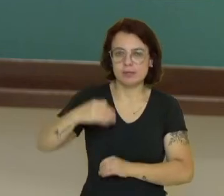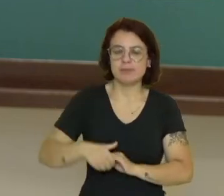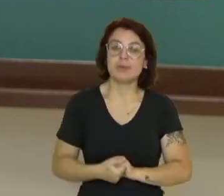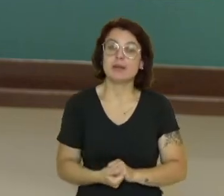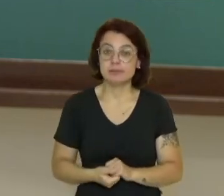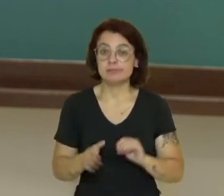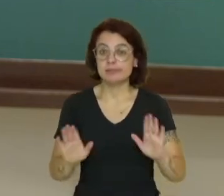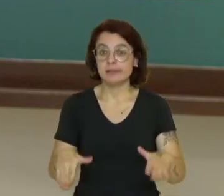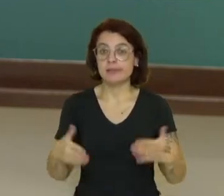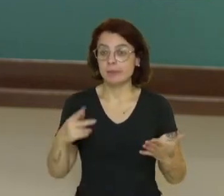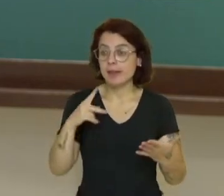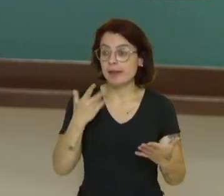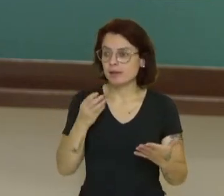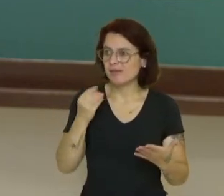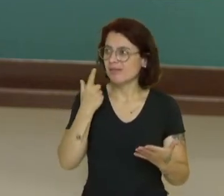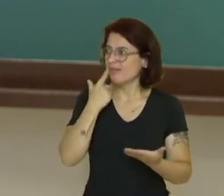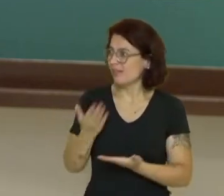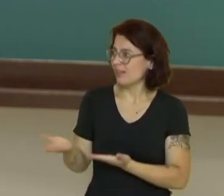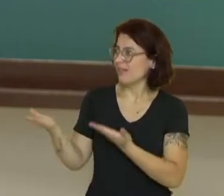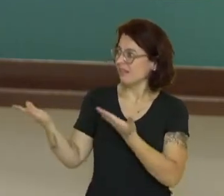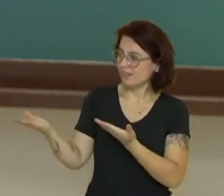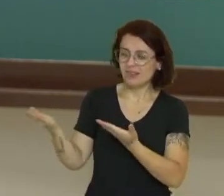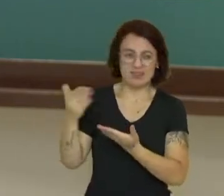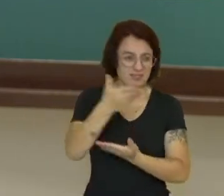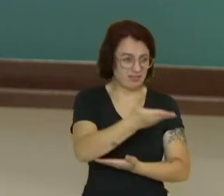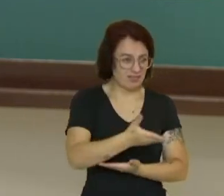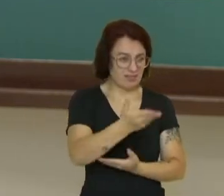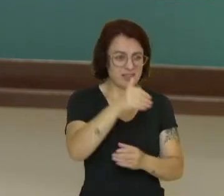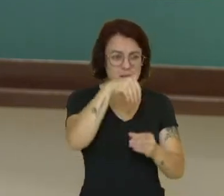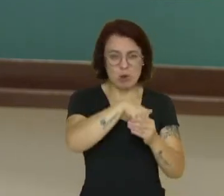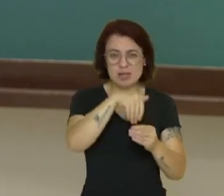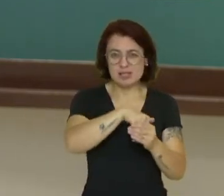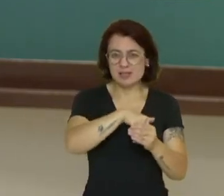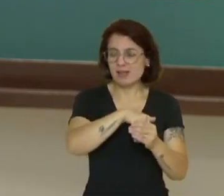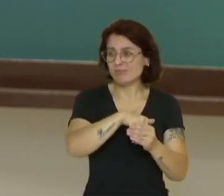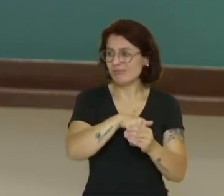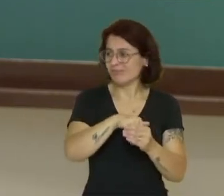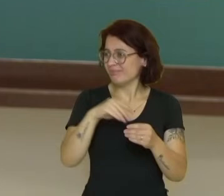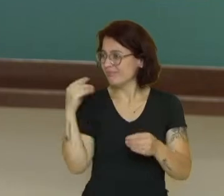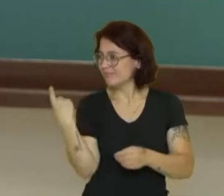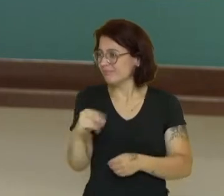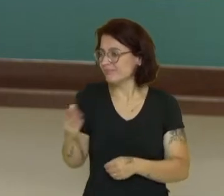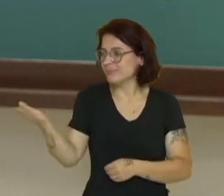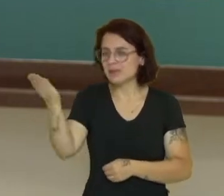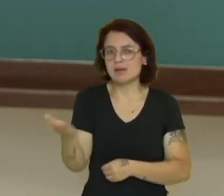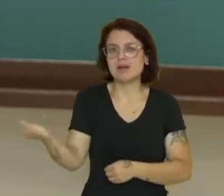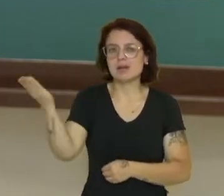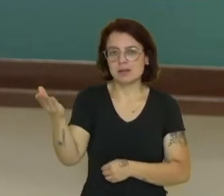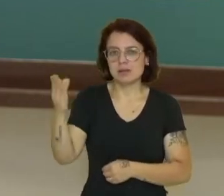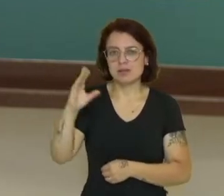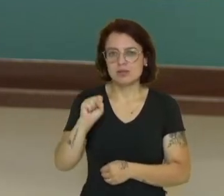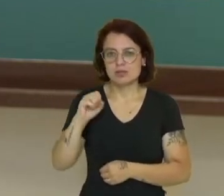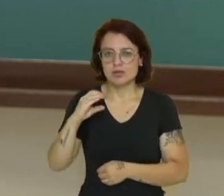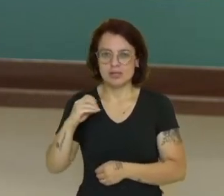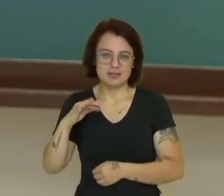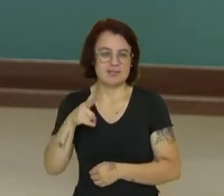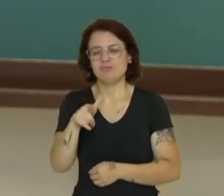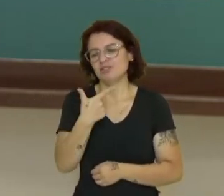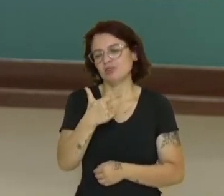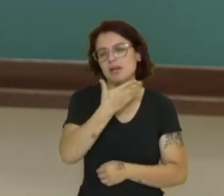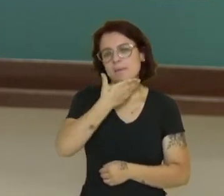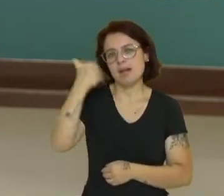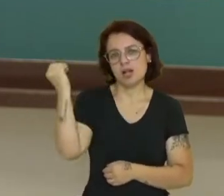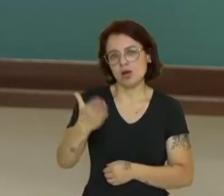Então, Platão olha e fala assim, olha só, né, a democracia grega, ela condenou Sócrates, então é claro que ela não é melhor. A